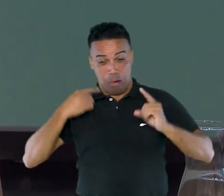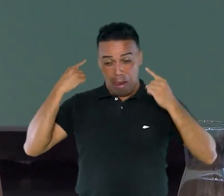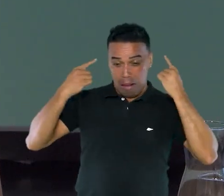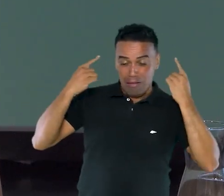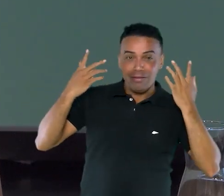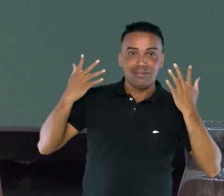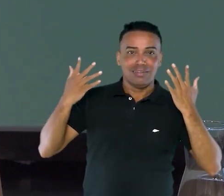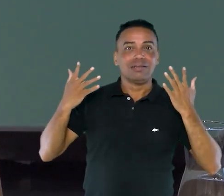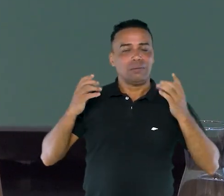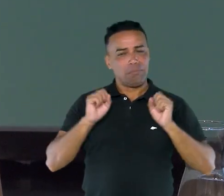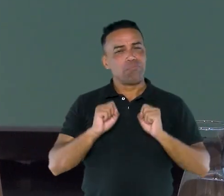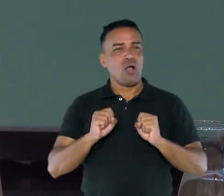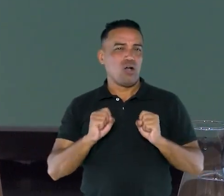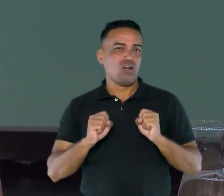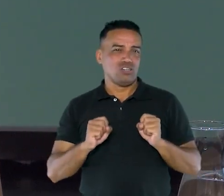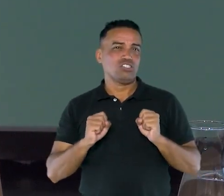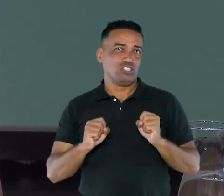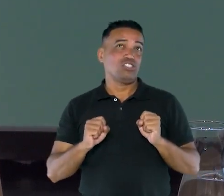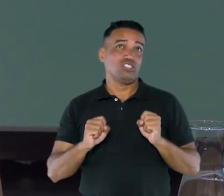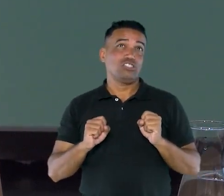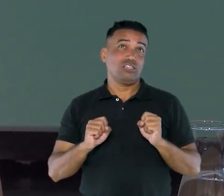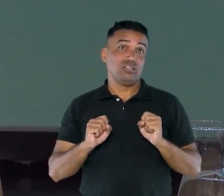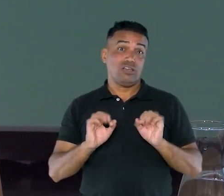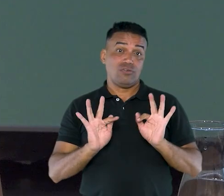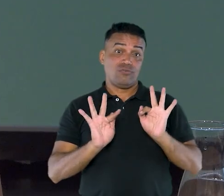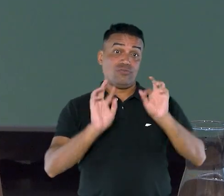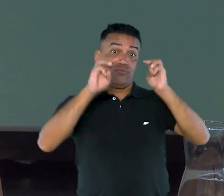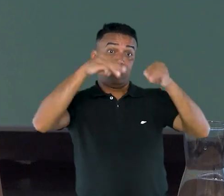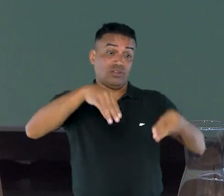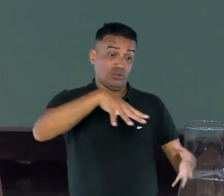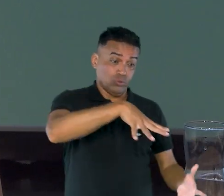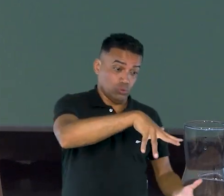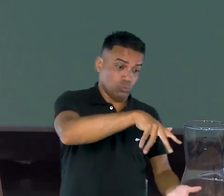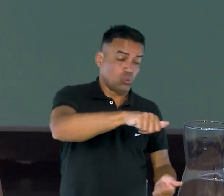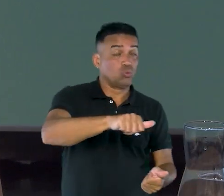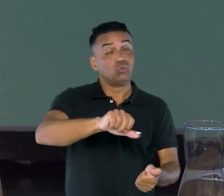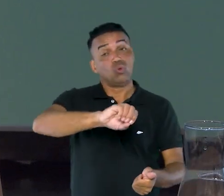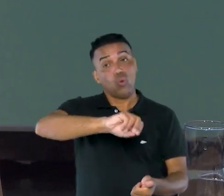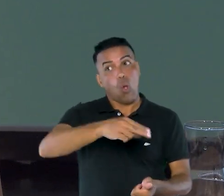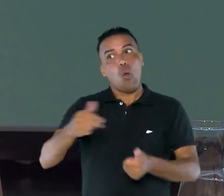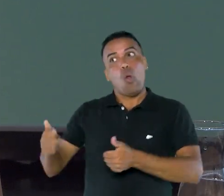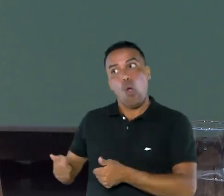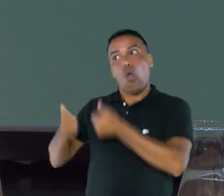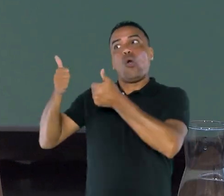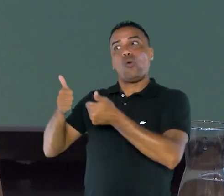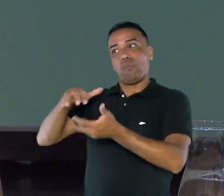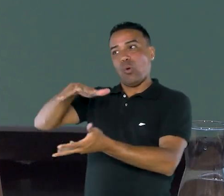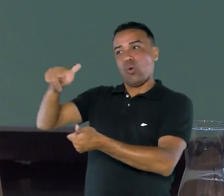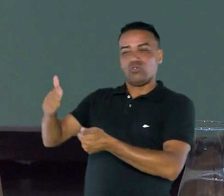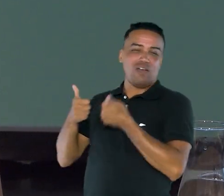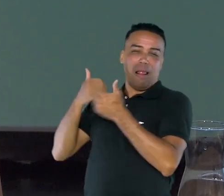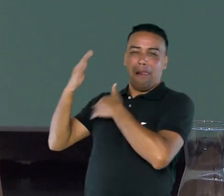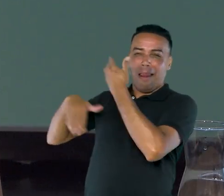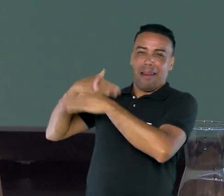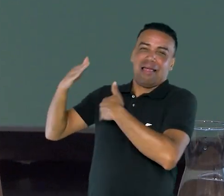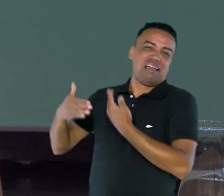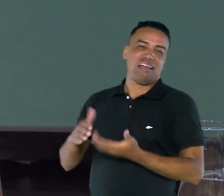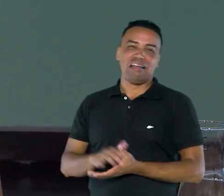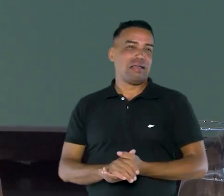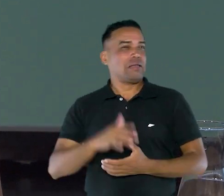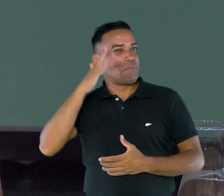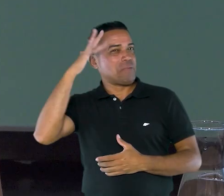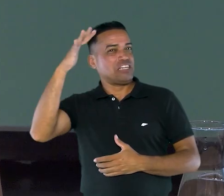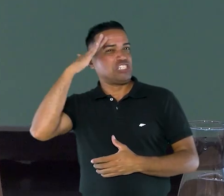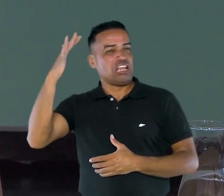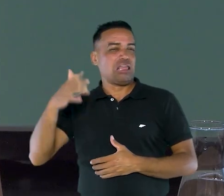Mas, enfim, pode ser super apocalíptico ou super otimista. Então, imagina, pega